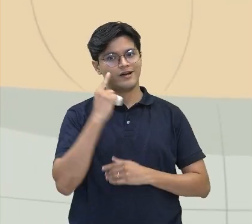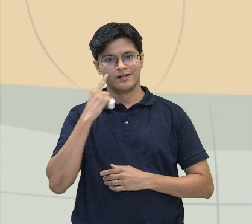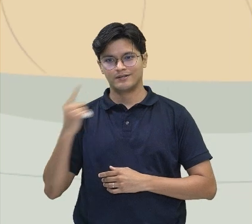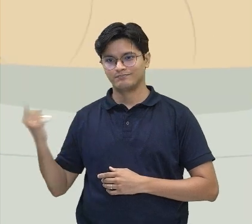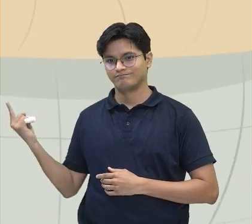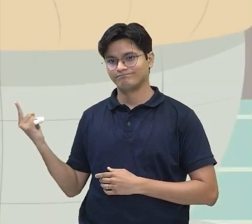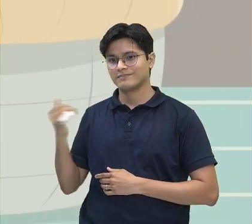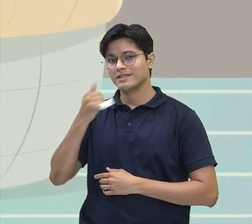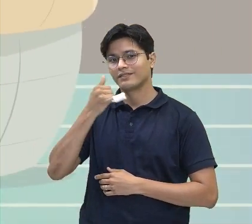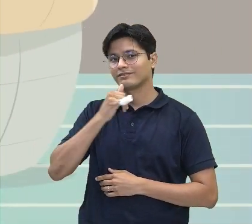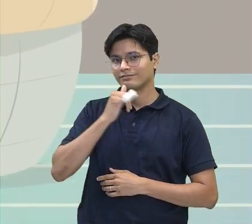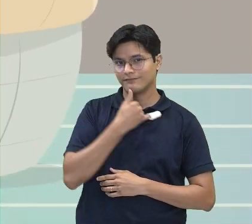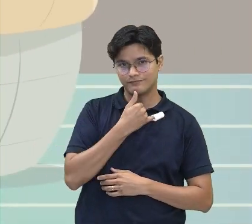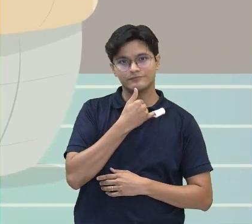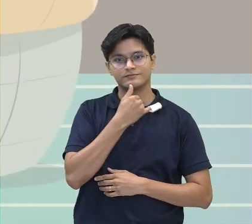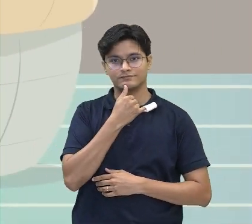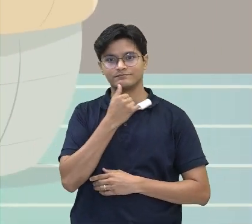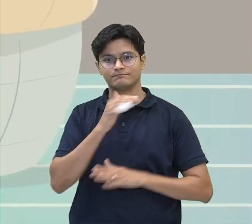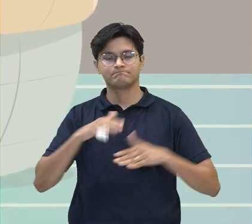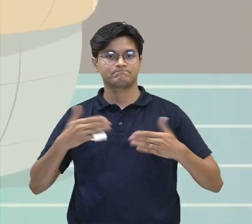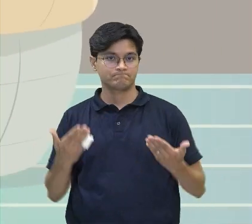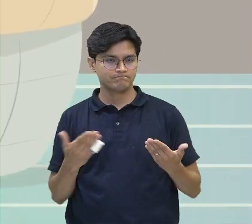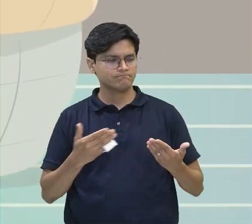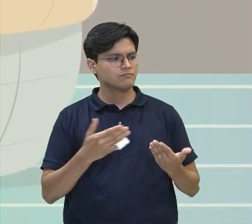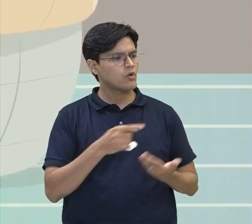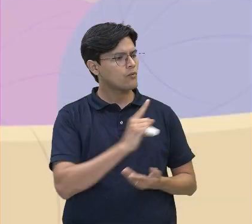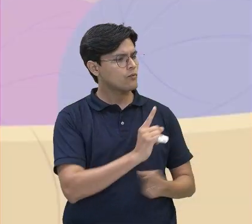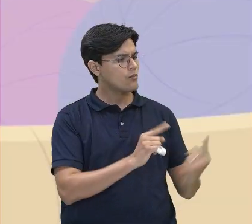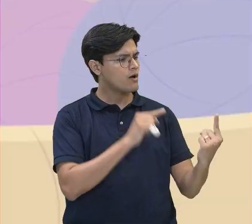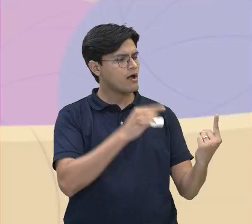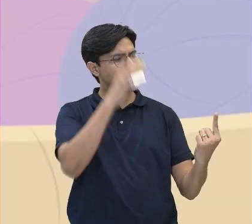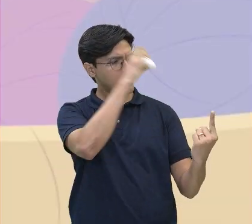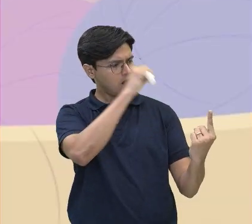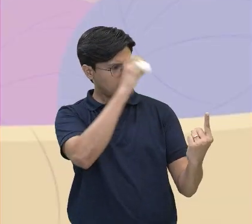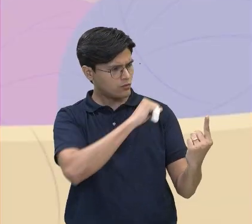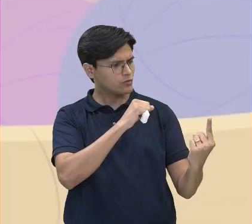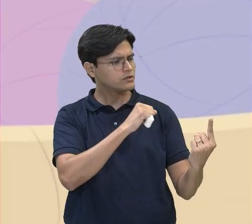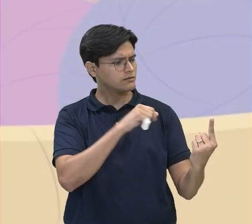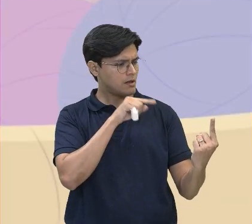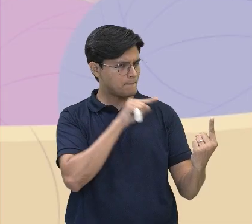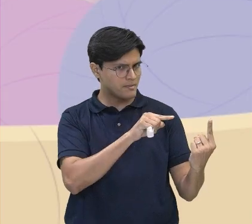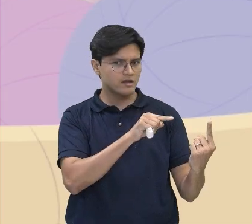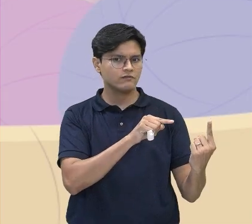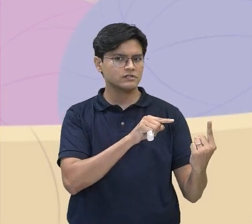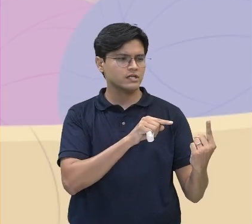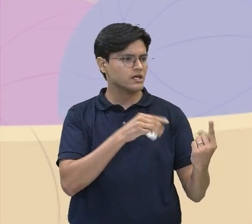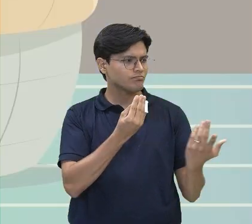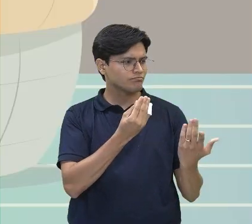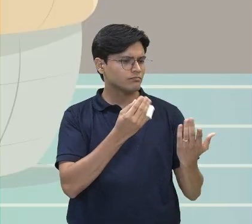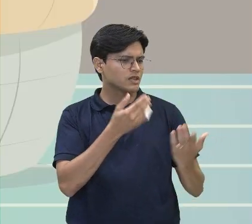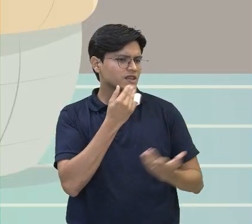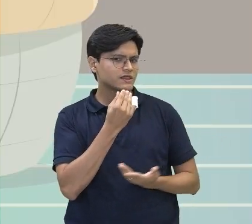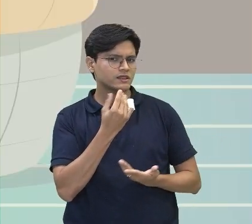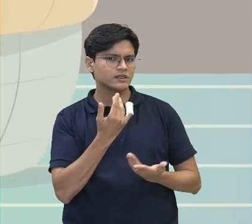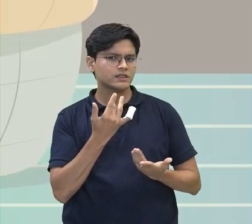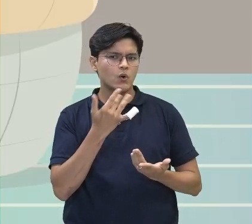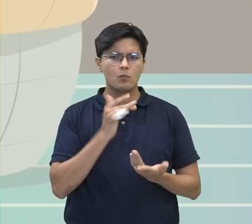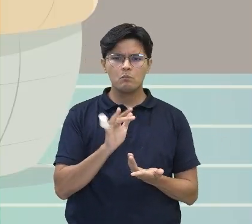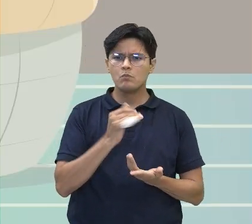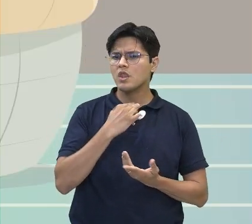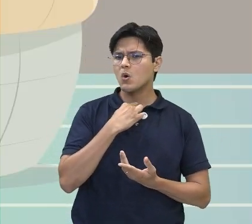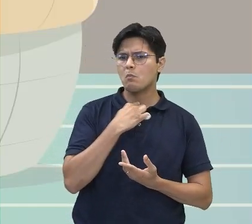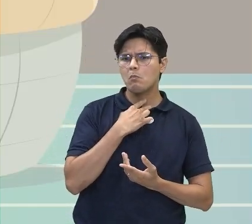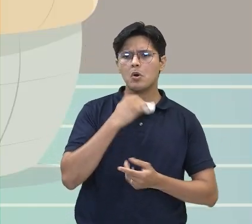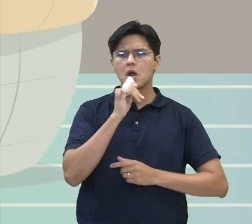sua sorte. Aprenda, agulha, você se cansa abrindo caminho para os outros, mas é a linha quem aproveita os louros. Eu, onde